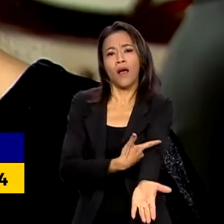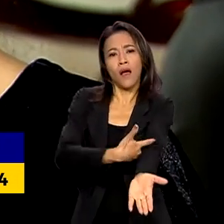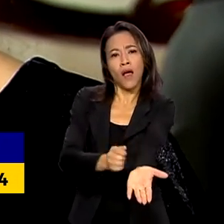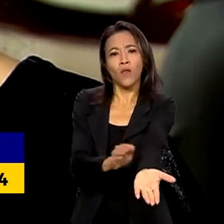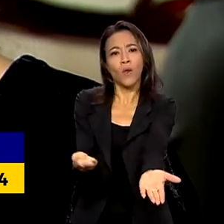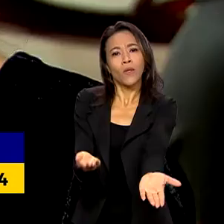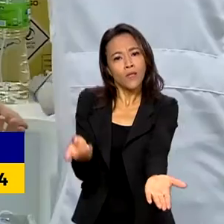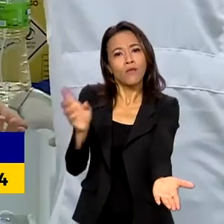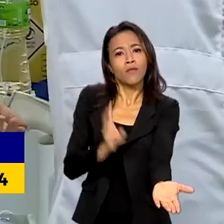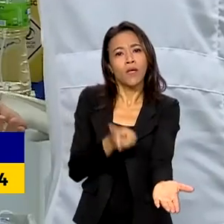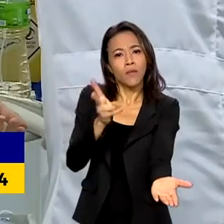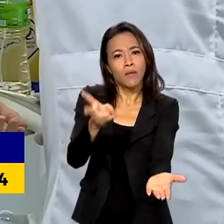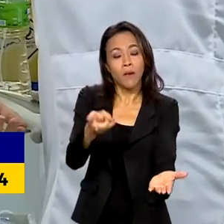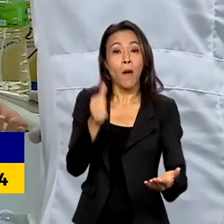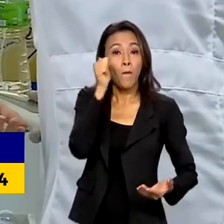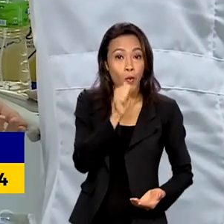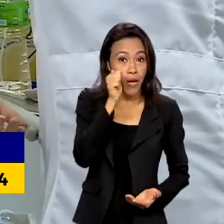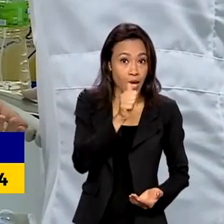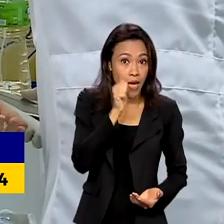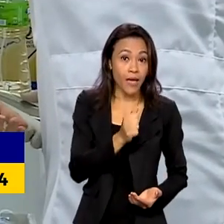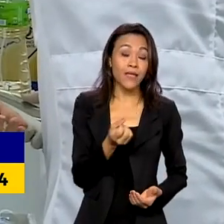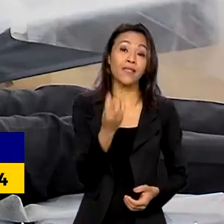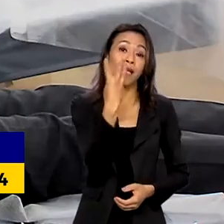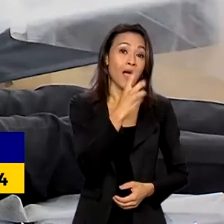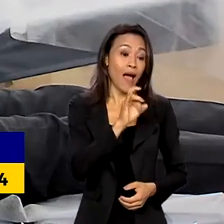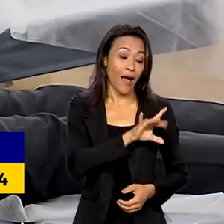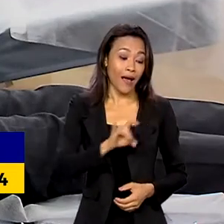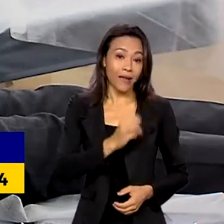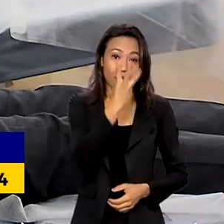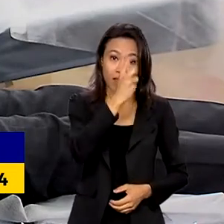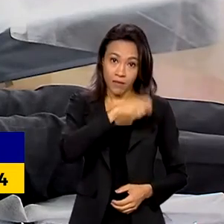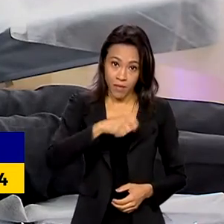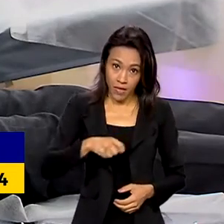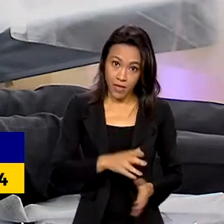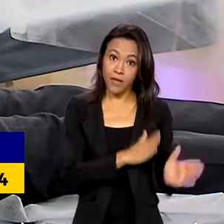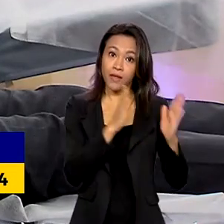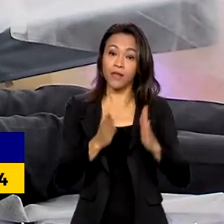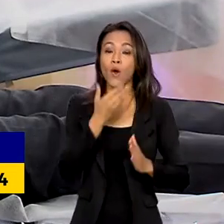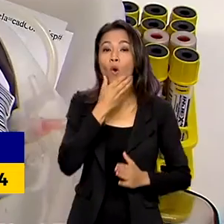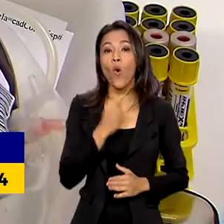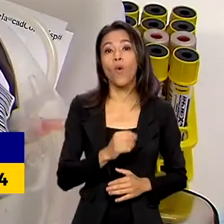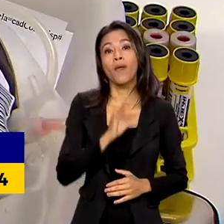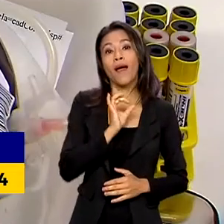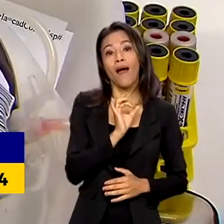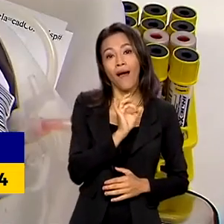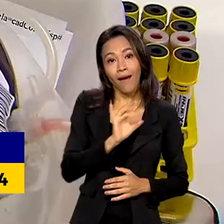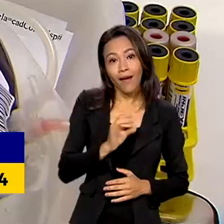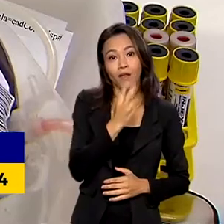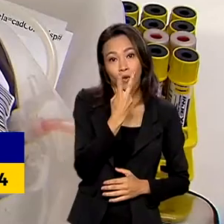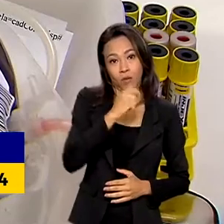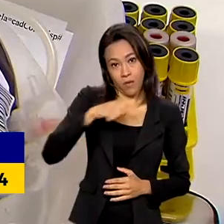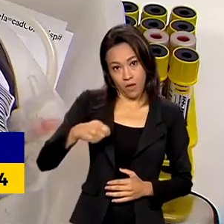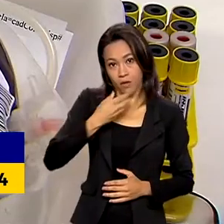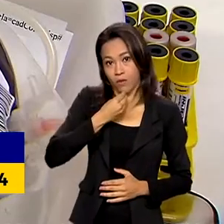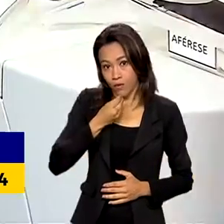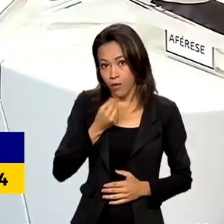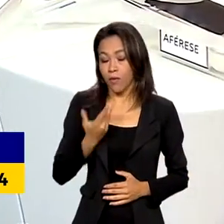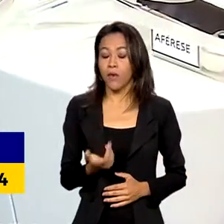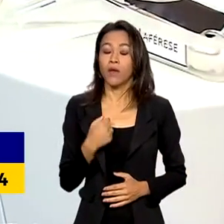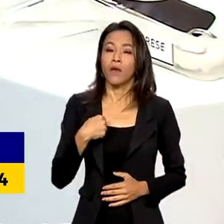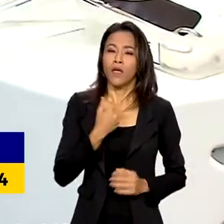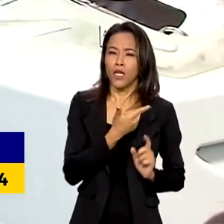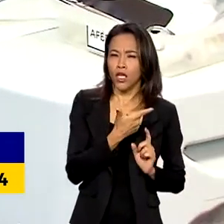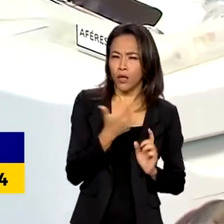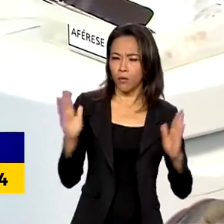dos cidadãos. Mulheres podem doar a cada 3 meses, homens podem doar a cada 2 meses e, além disso, a cada intervalo de